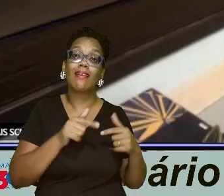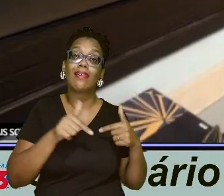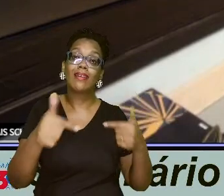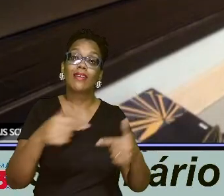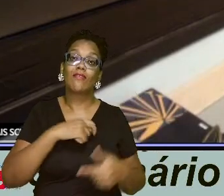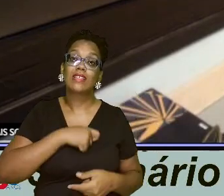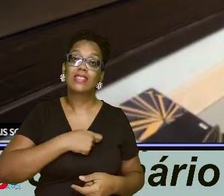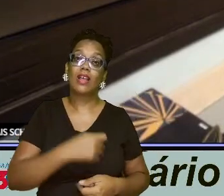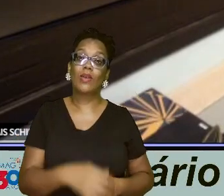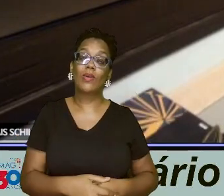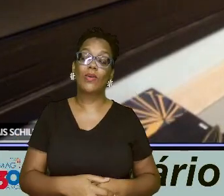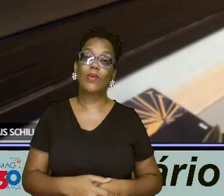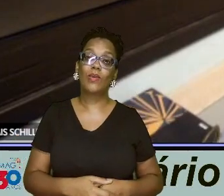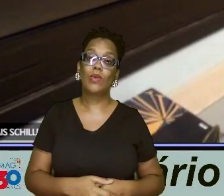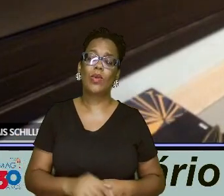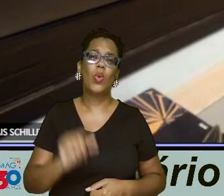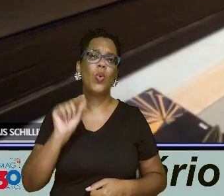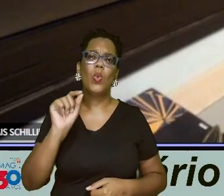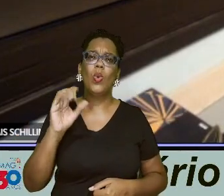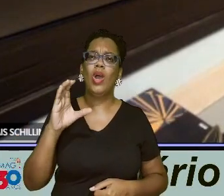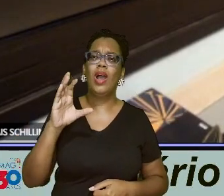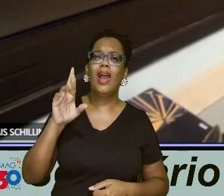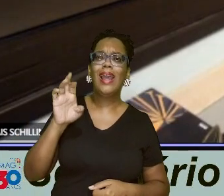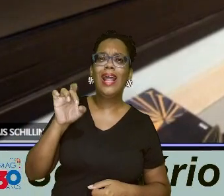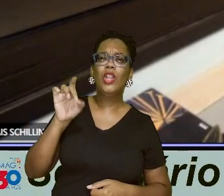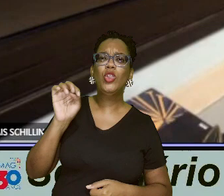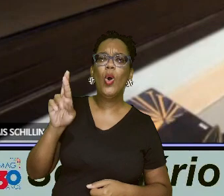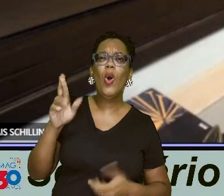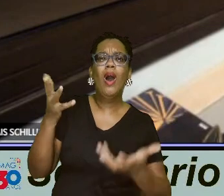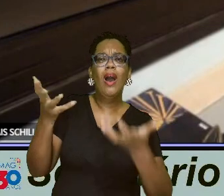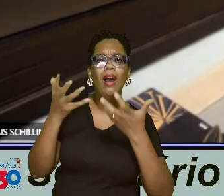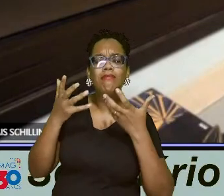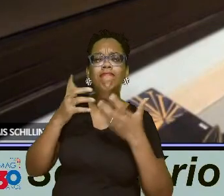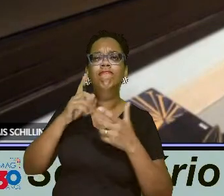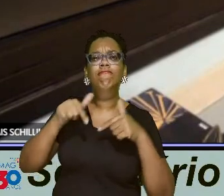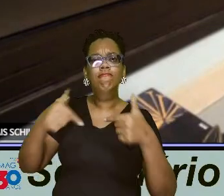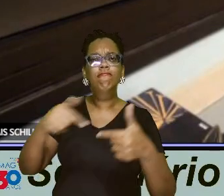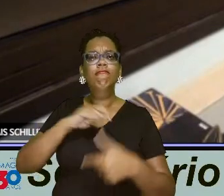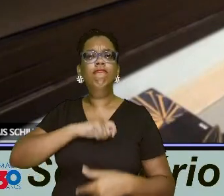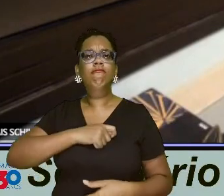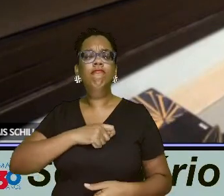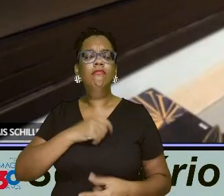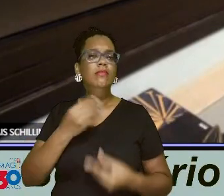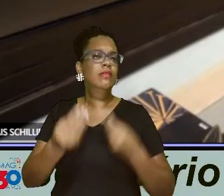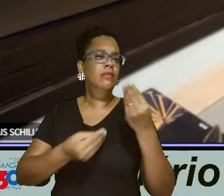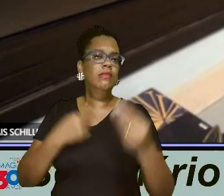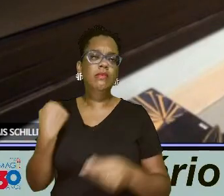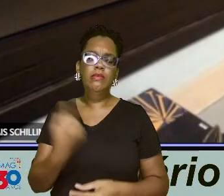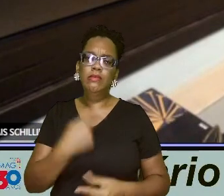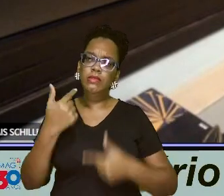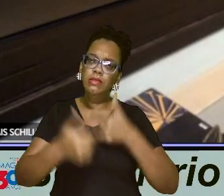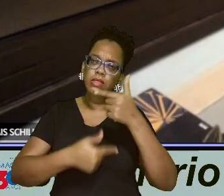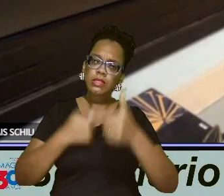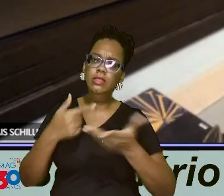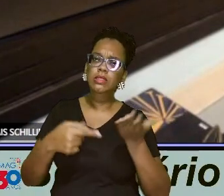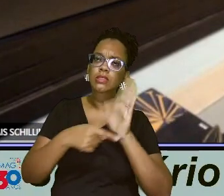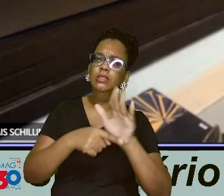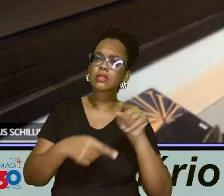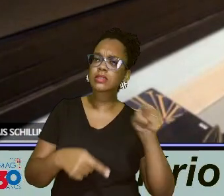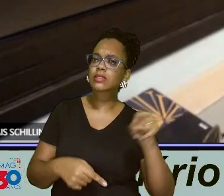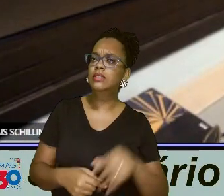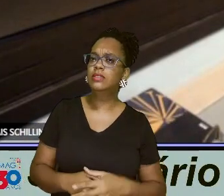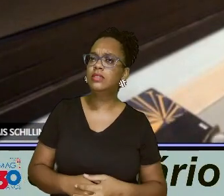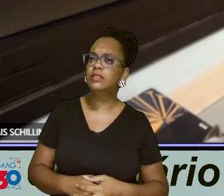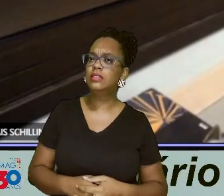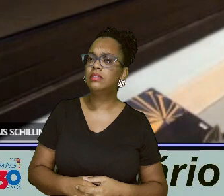fiscal? O que, que um credor quer com a execução fiscal, né? E de que forma nós estamos trabalhando para isso? Então,